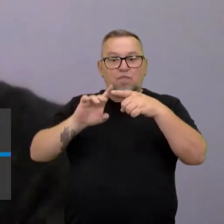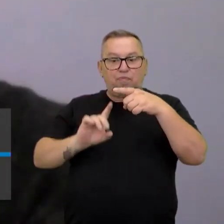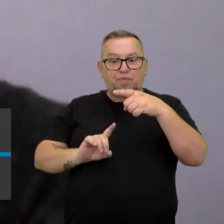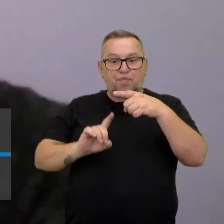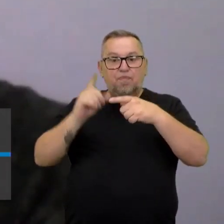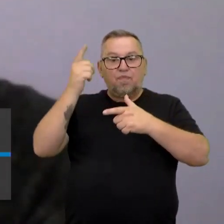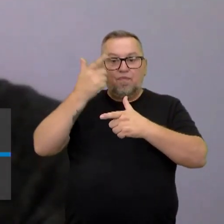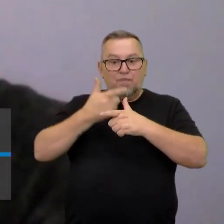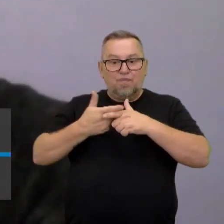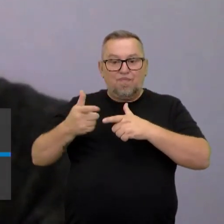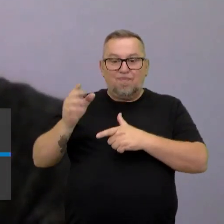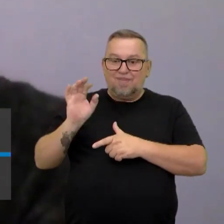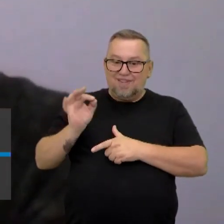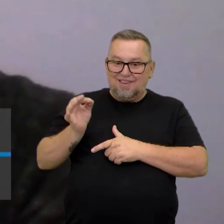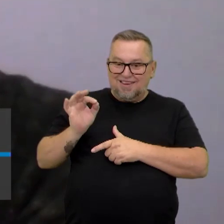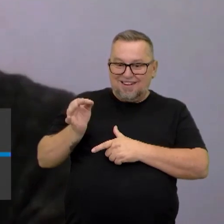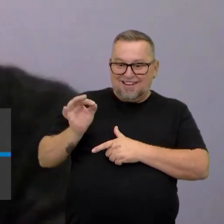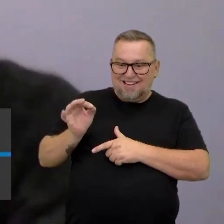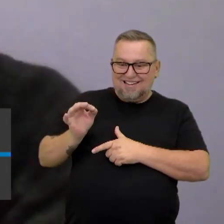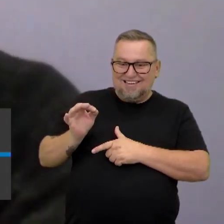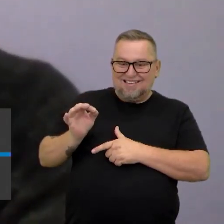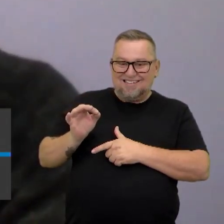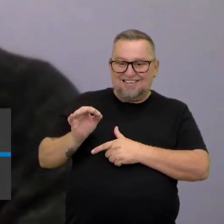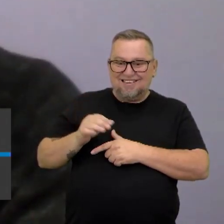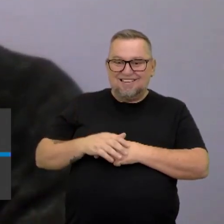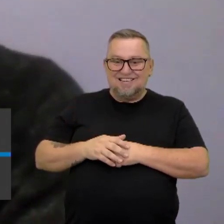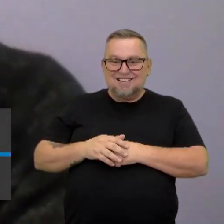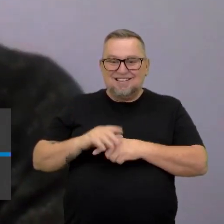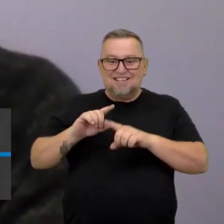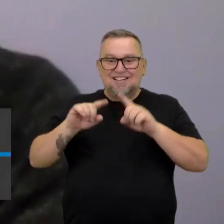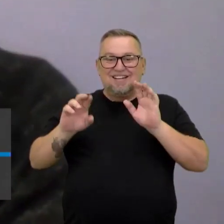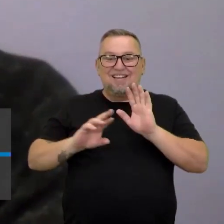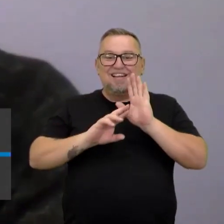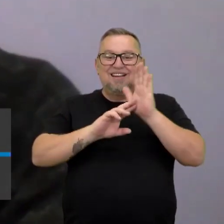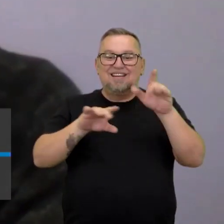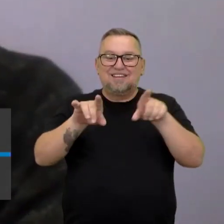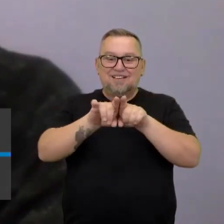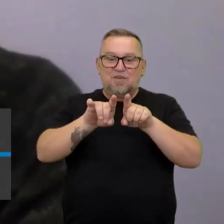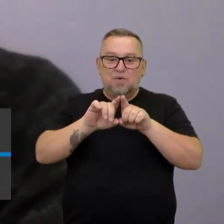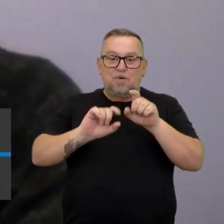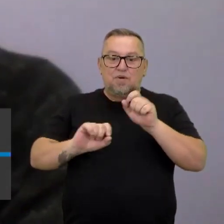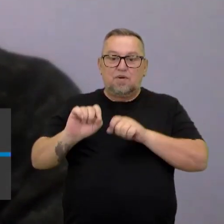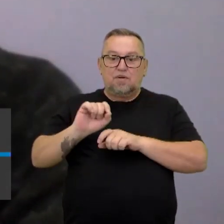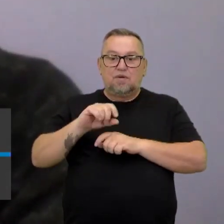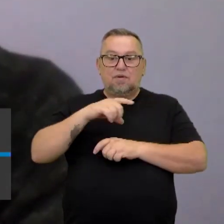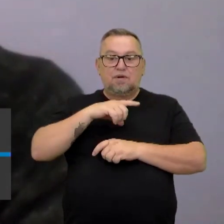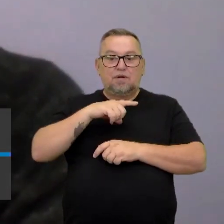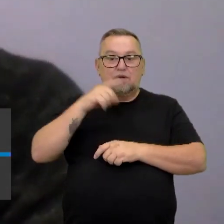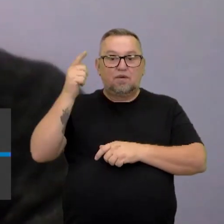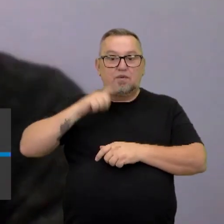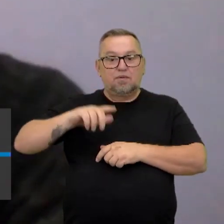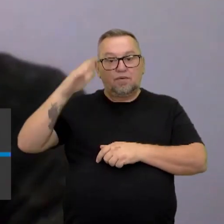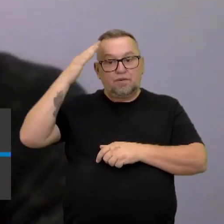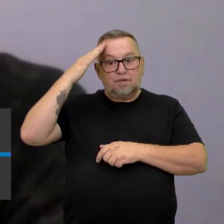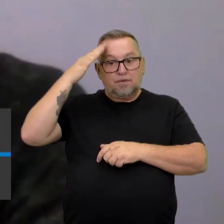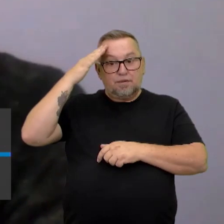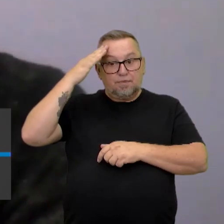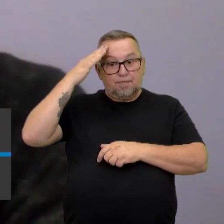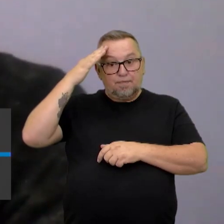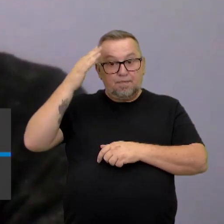de uma divisão, não é mesmo? Isso. E por isso que é representado pela letra Q. Então a gente tem que entender